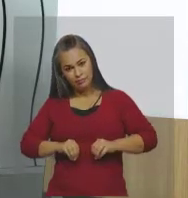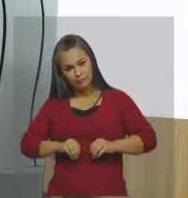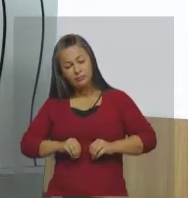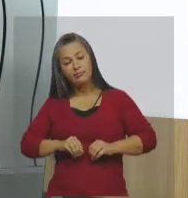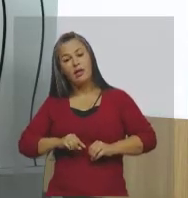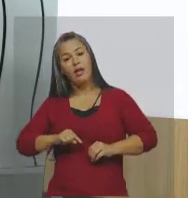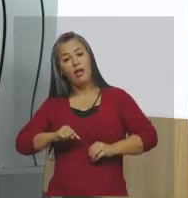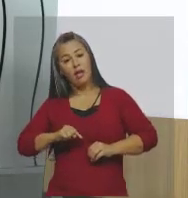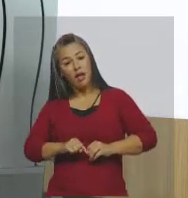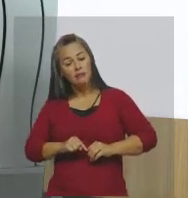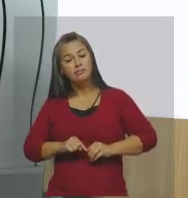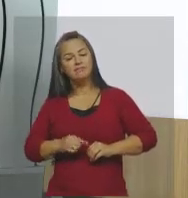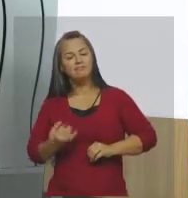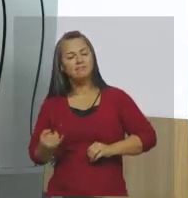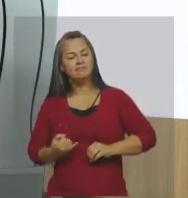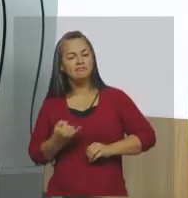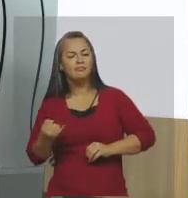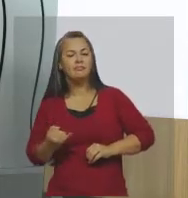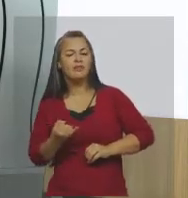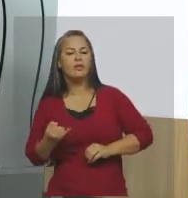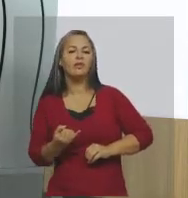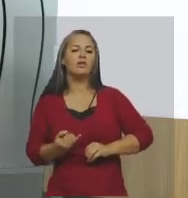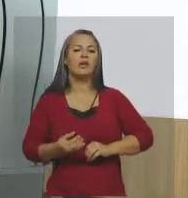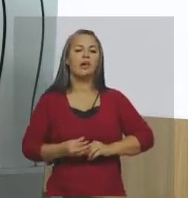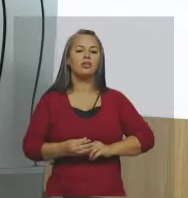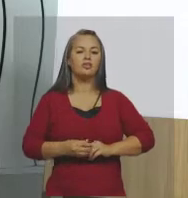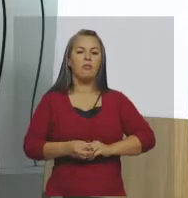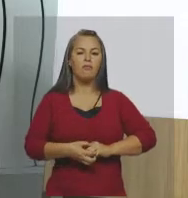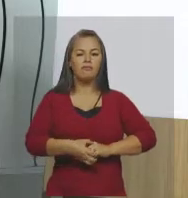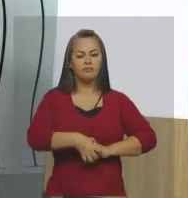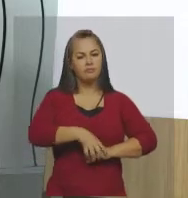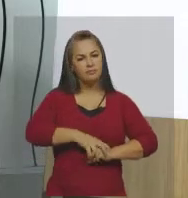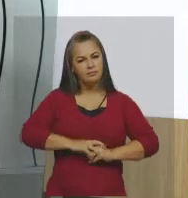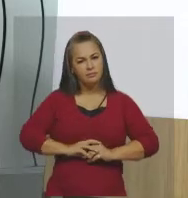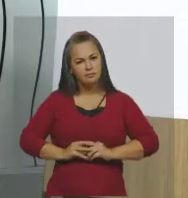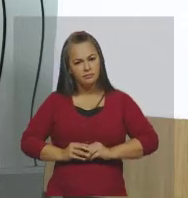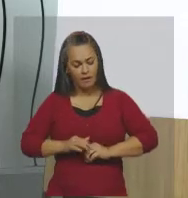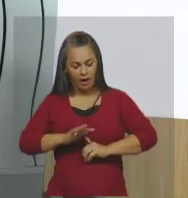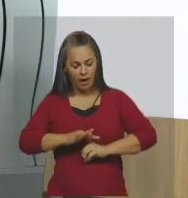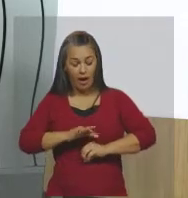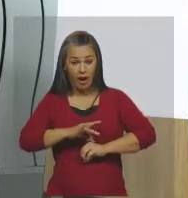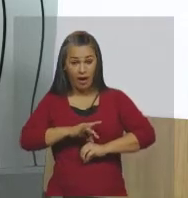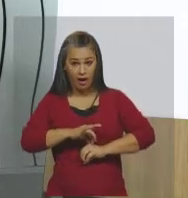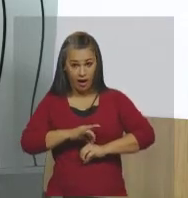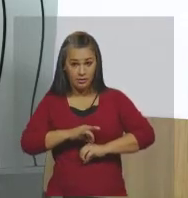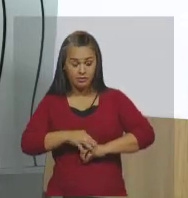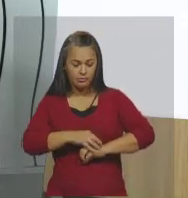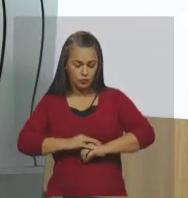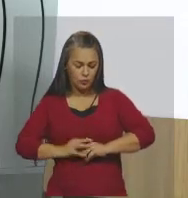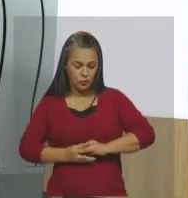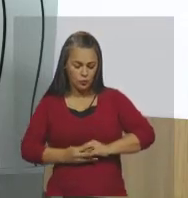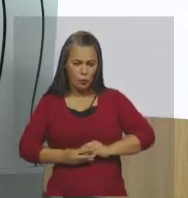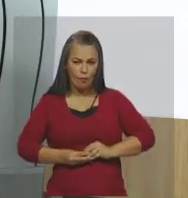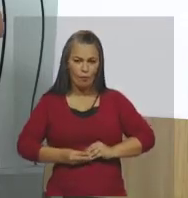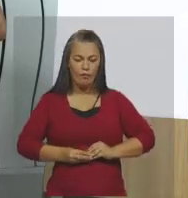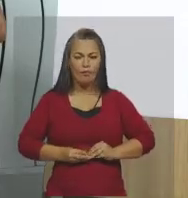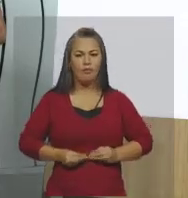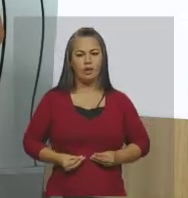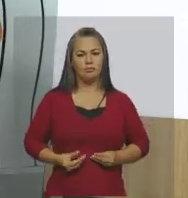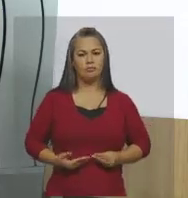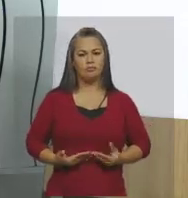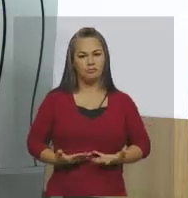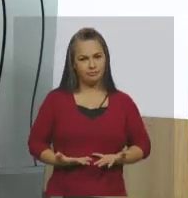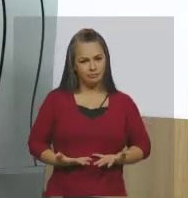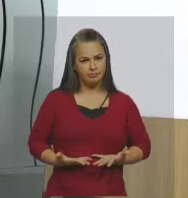principal enzima do estômago, que vai começar a digerir essa proteína que está mais fácil, mais aberta devido à ação do